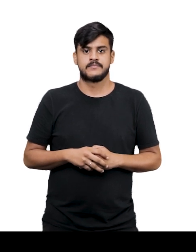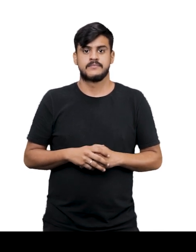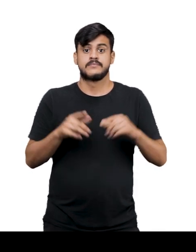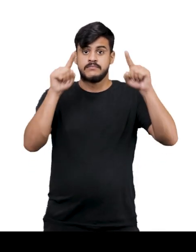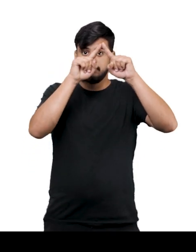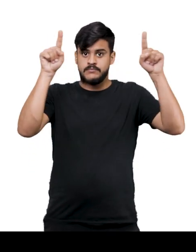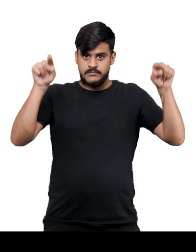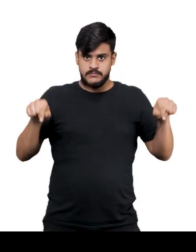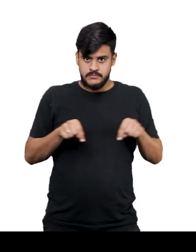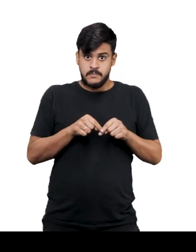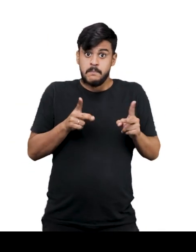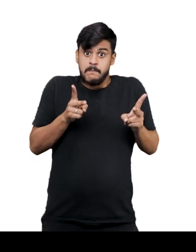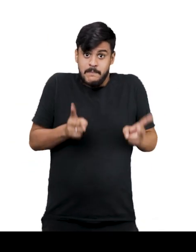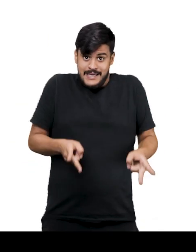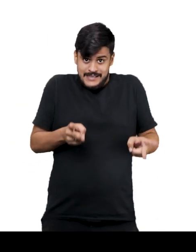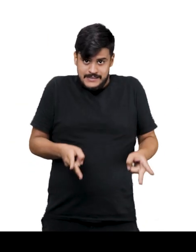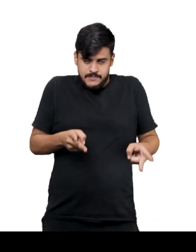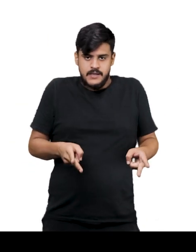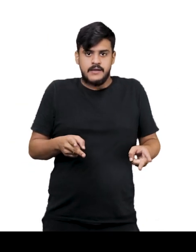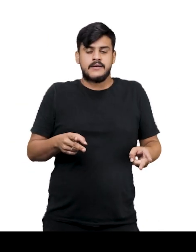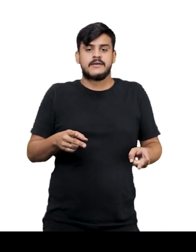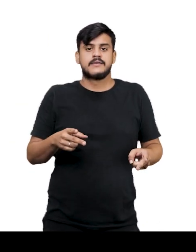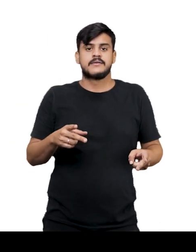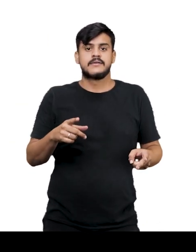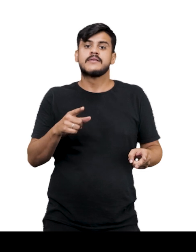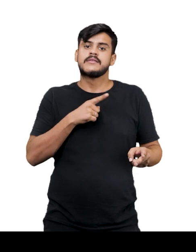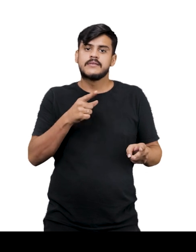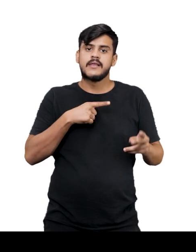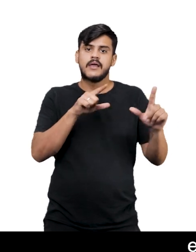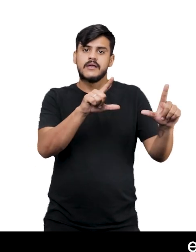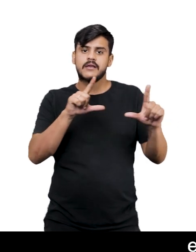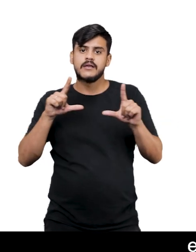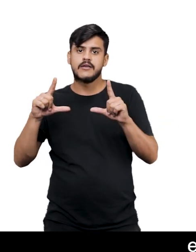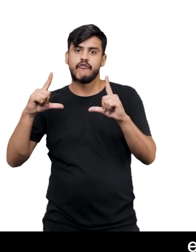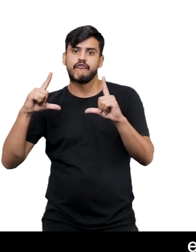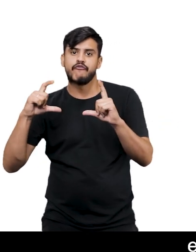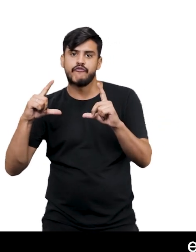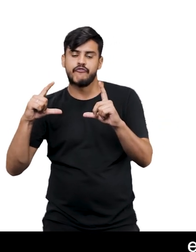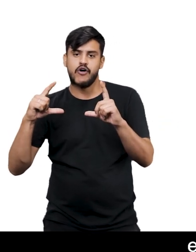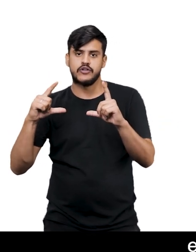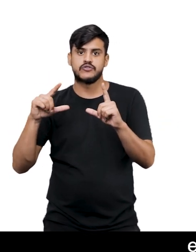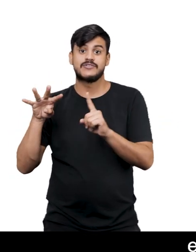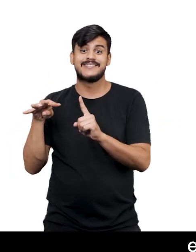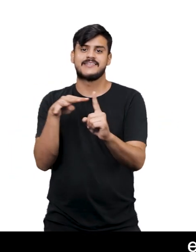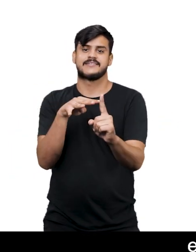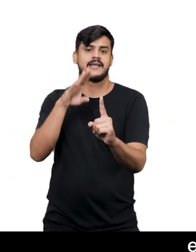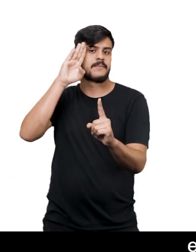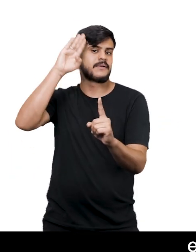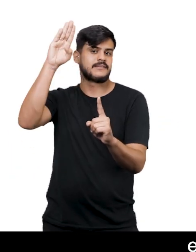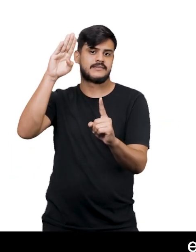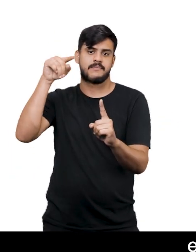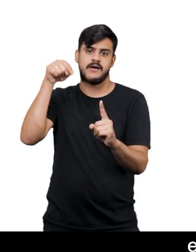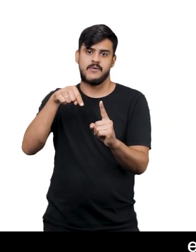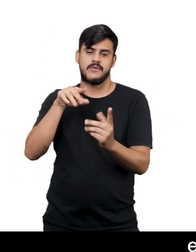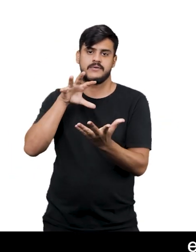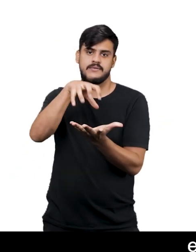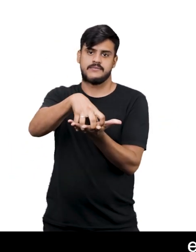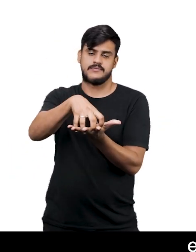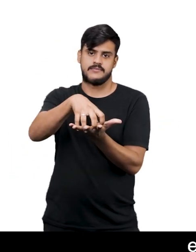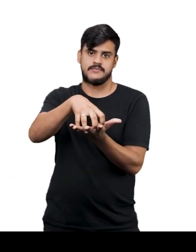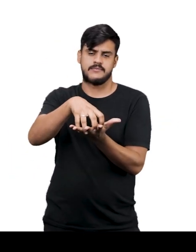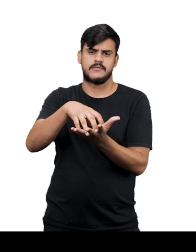Ainda na mesma parede do núcleo anterior, em sua porção central, encontra-se a fotografia de destaque do quarto